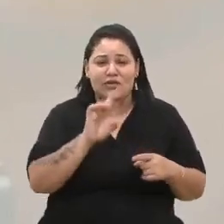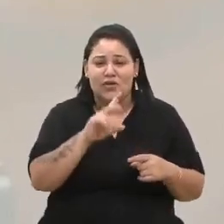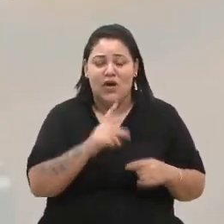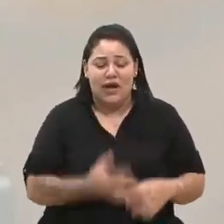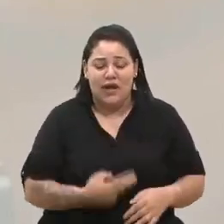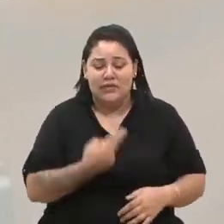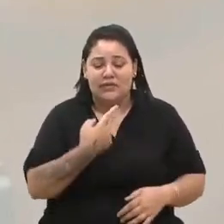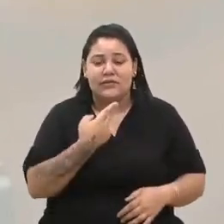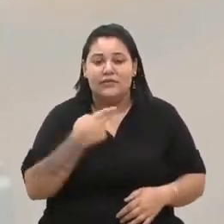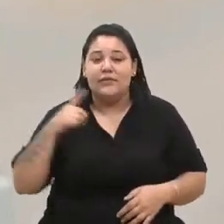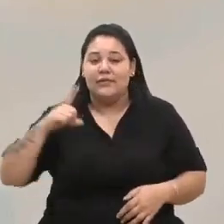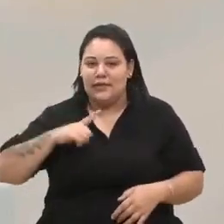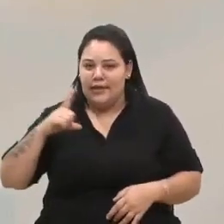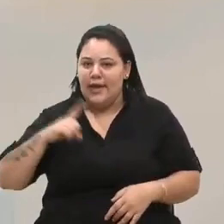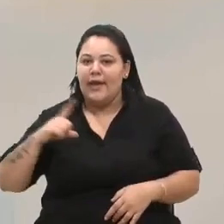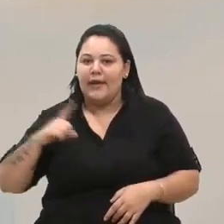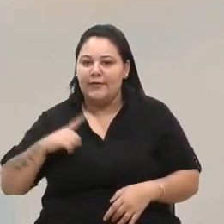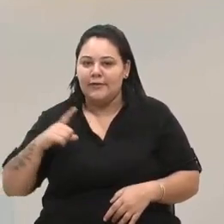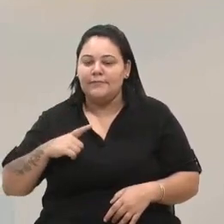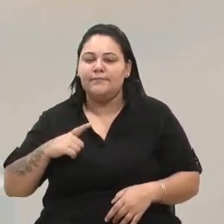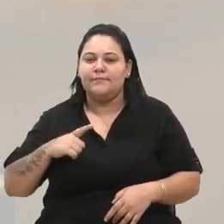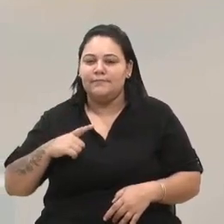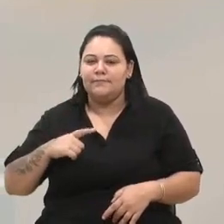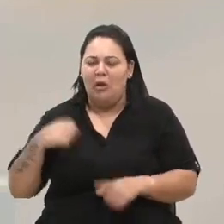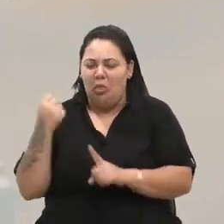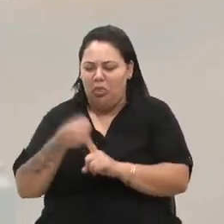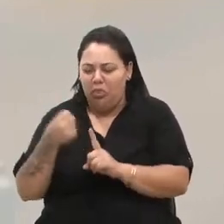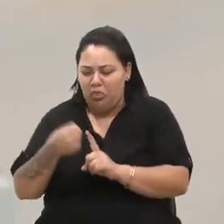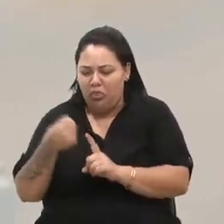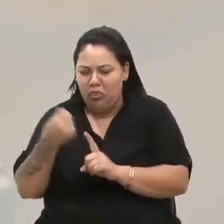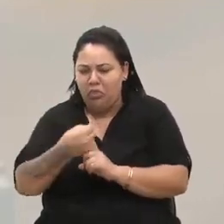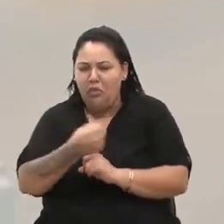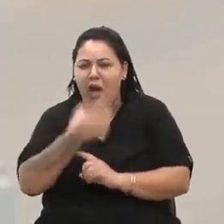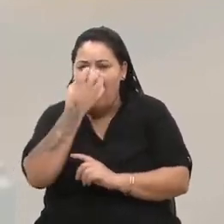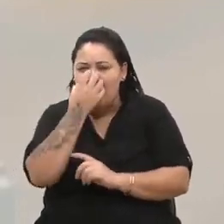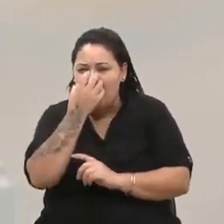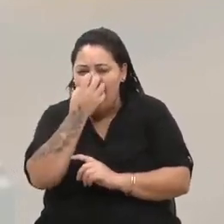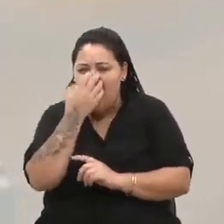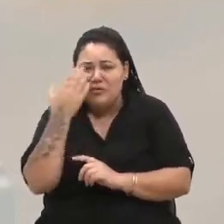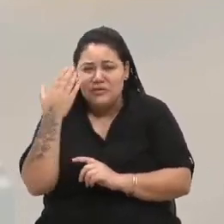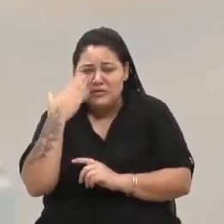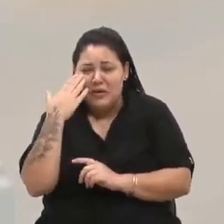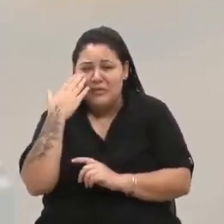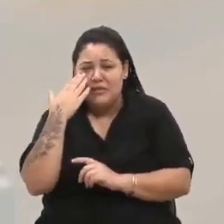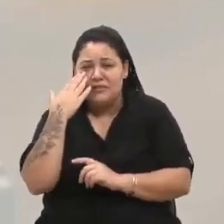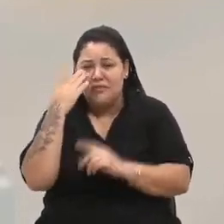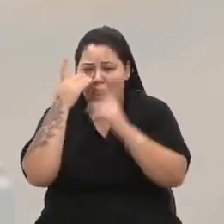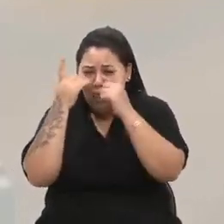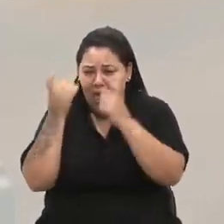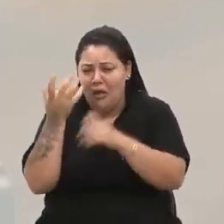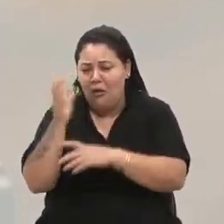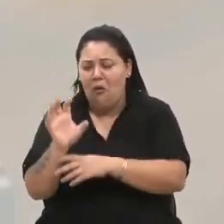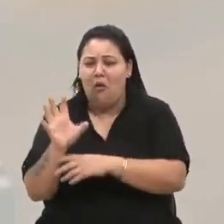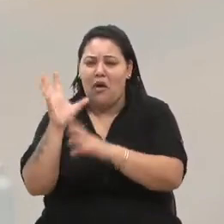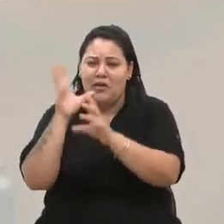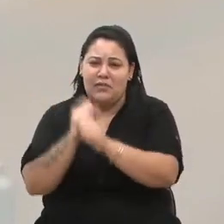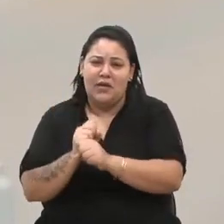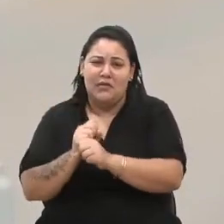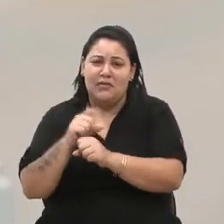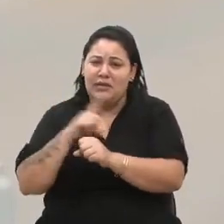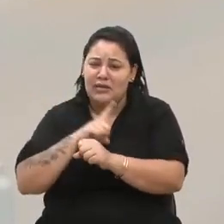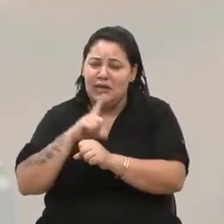tratos, que é pior ainda, não é verdade? E pior ainda, porque vocês pensam em meter um cachorro ali fechado,